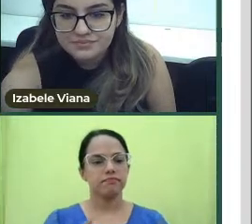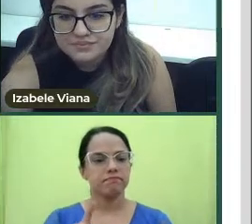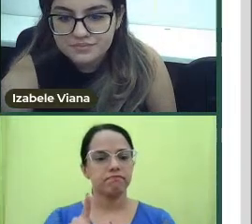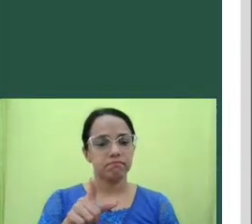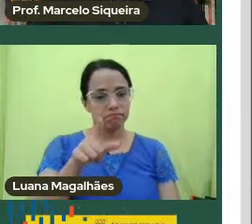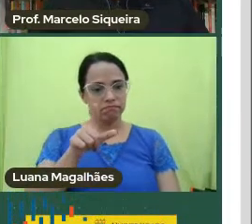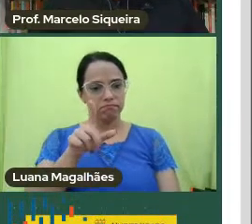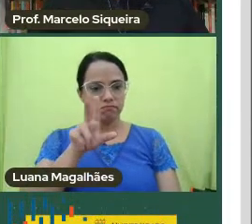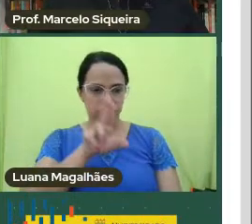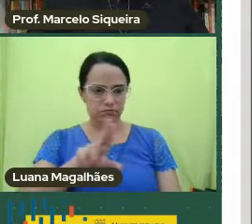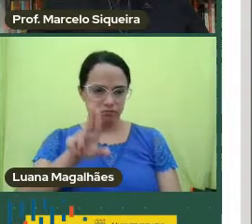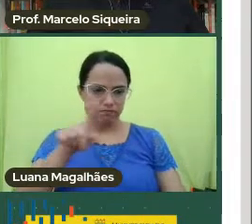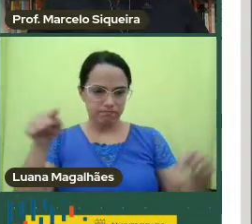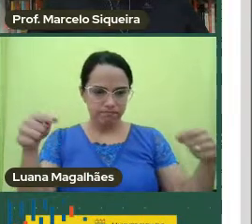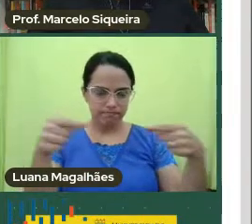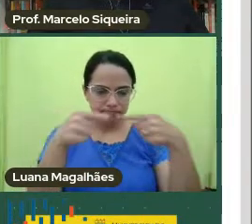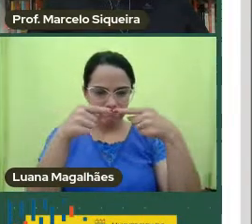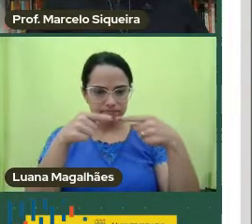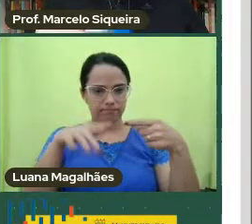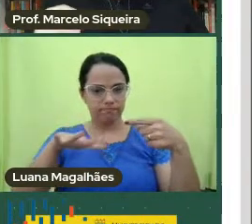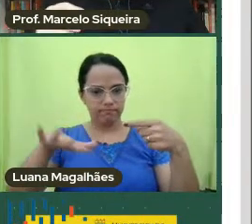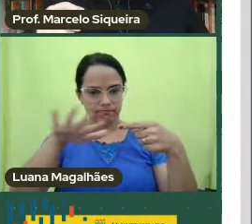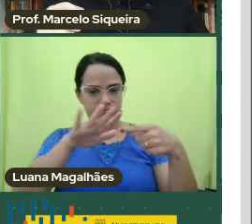do audiovisual.